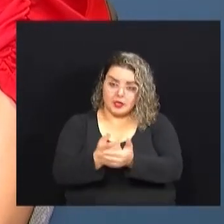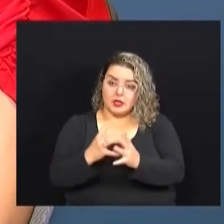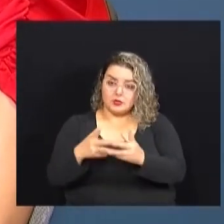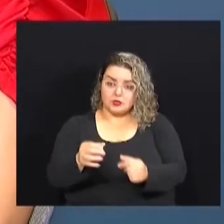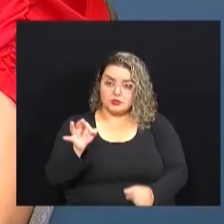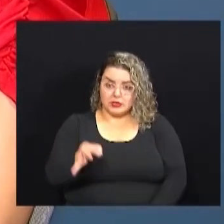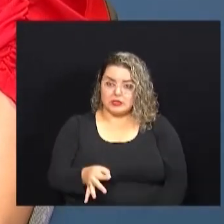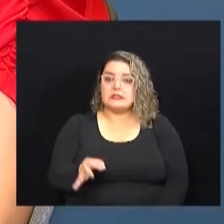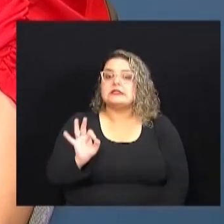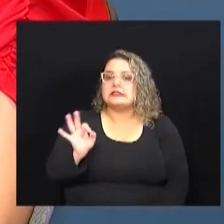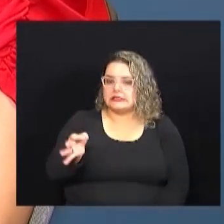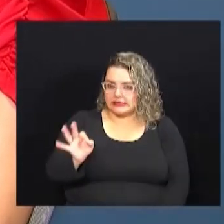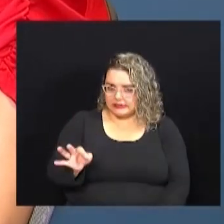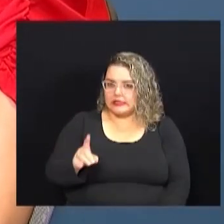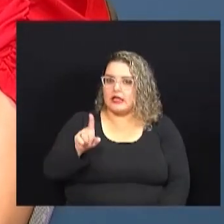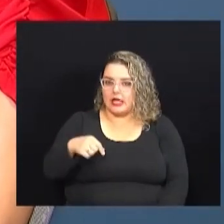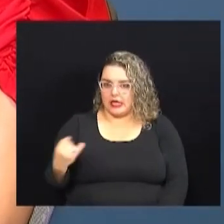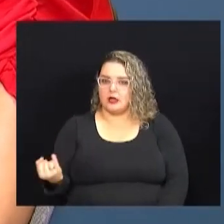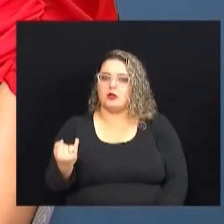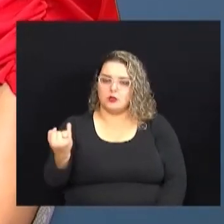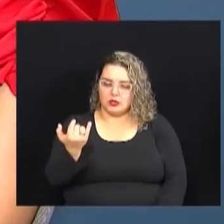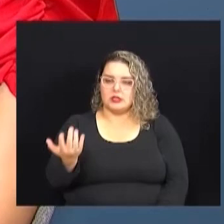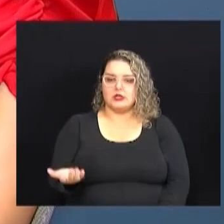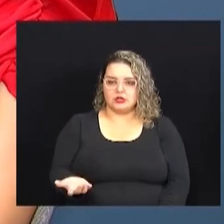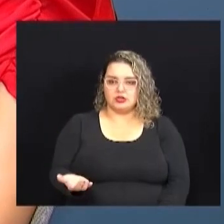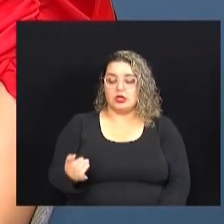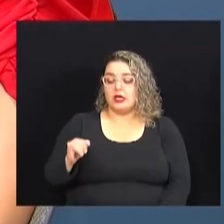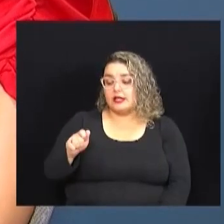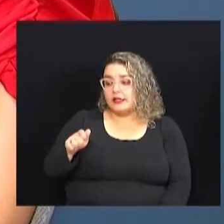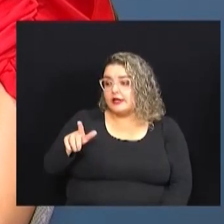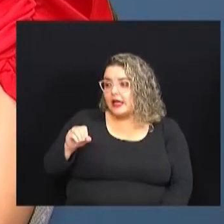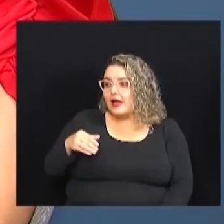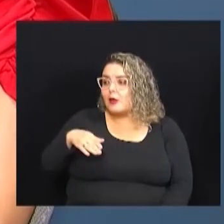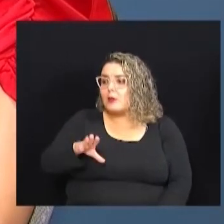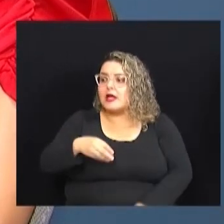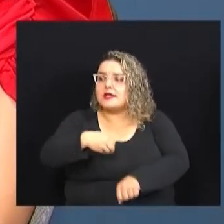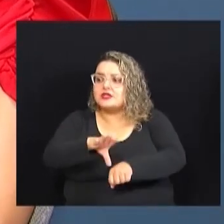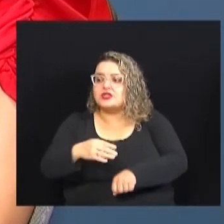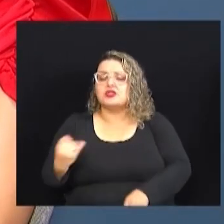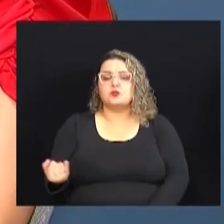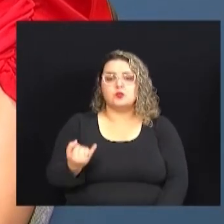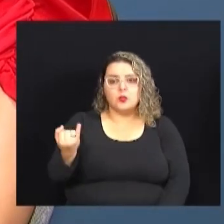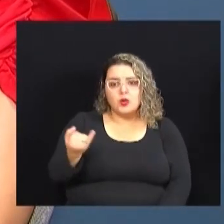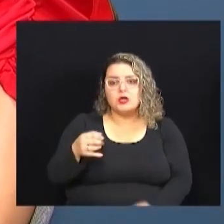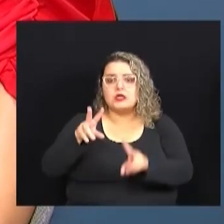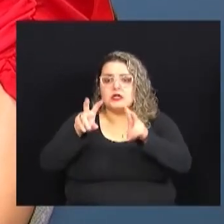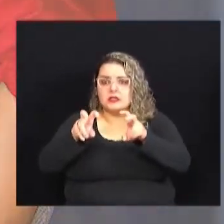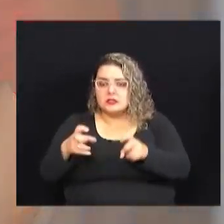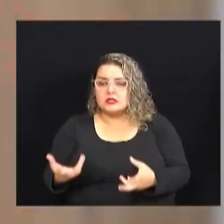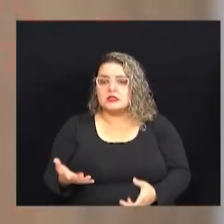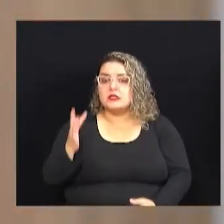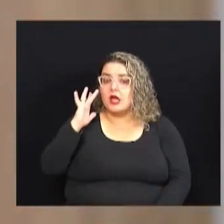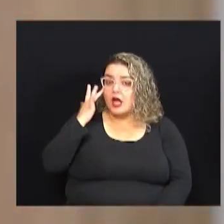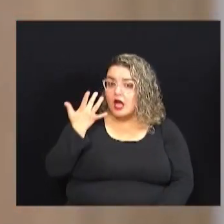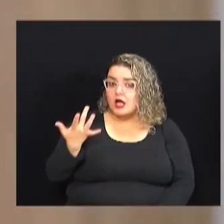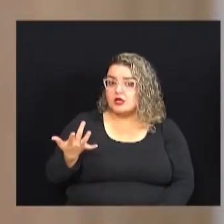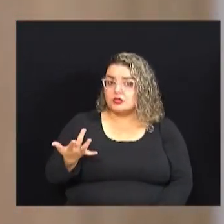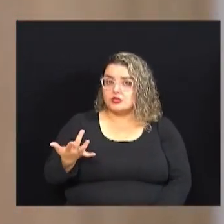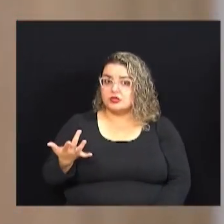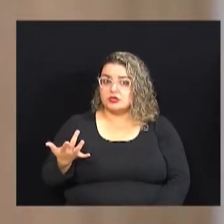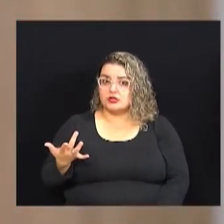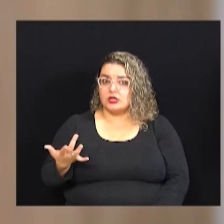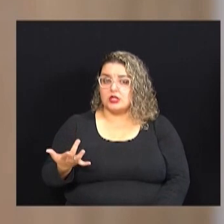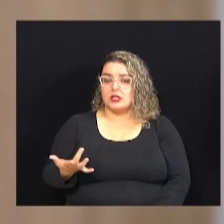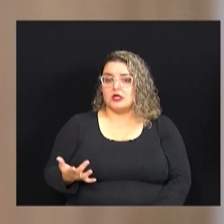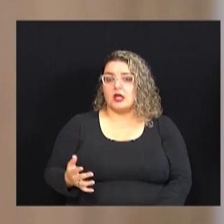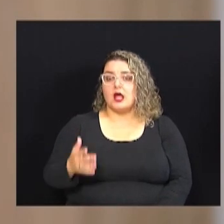né? Com certeza, isso é muito importante. Iago, mais alguma dica importante sobre esse tema que você acha que